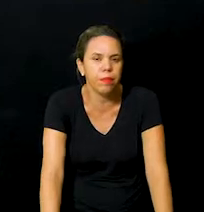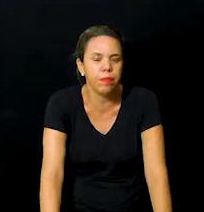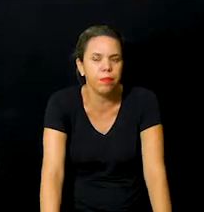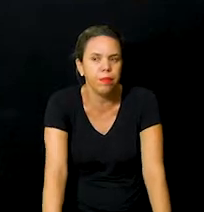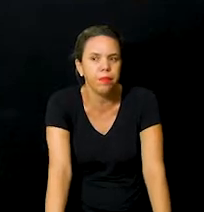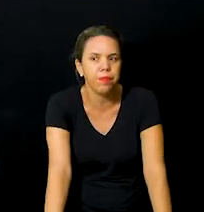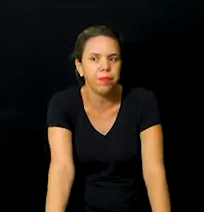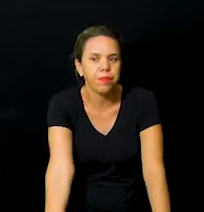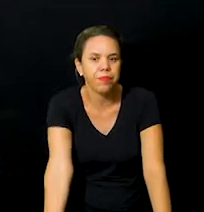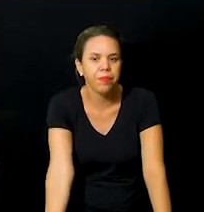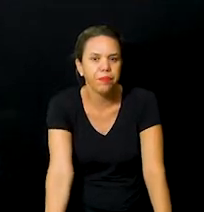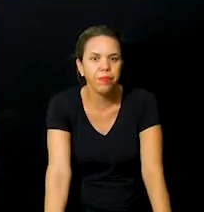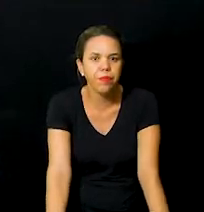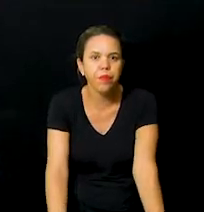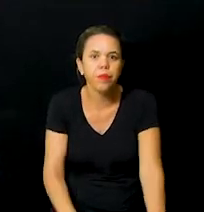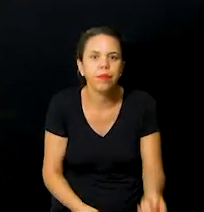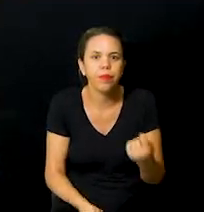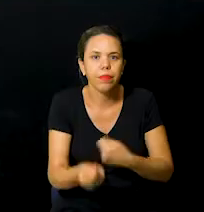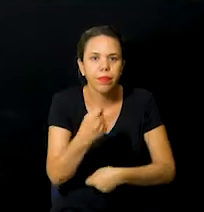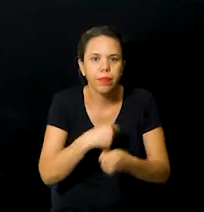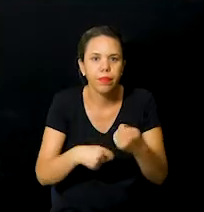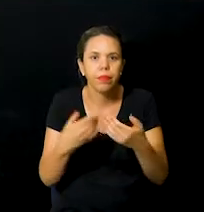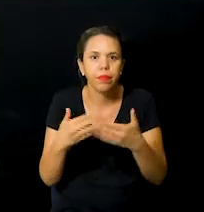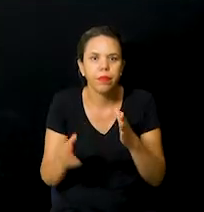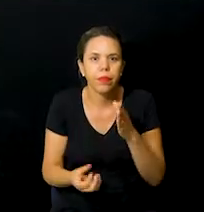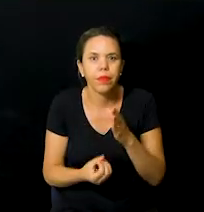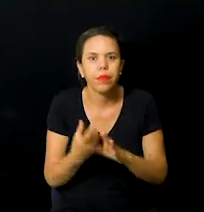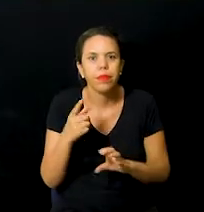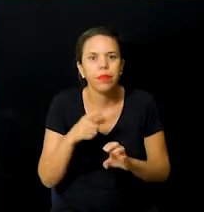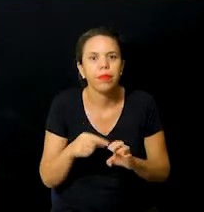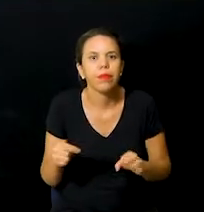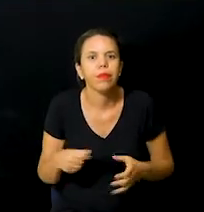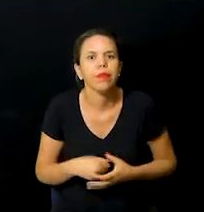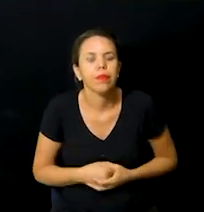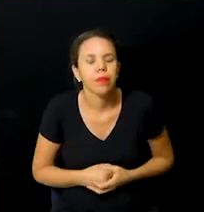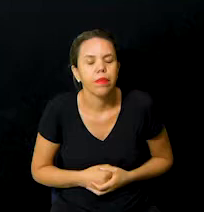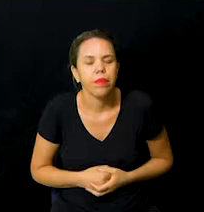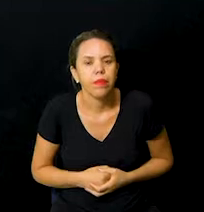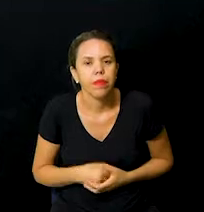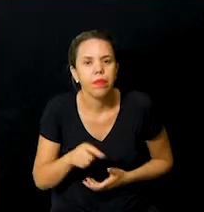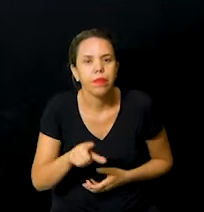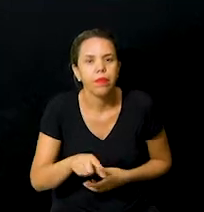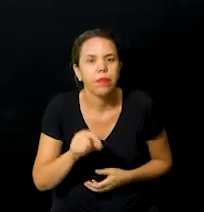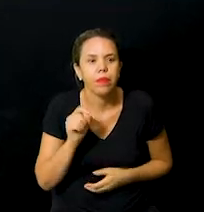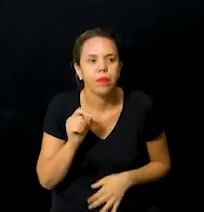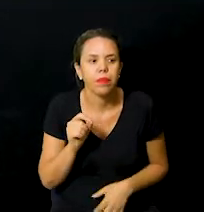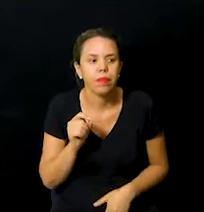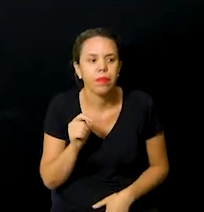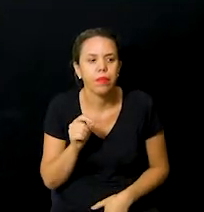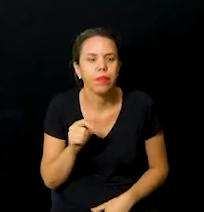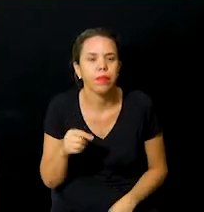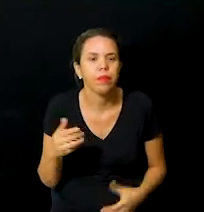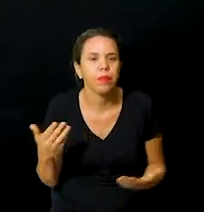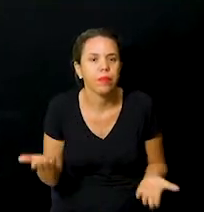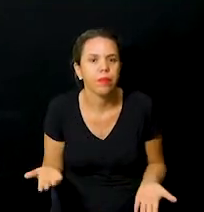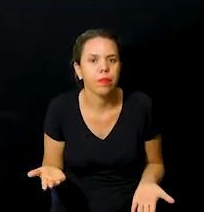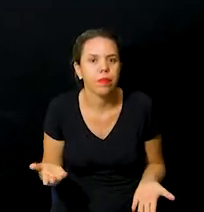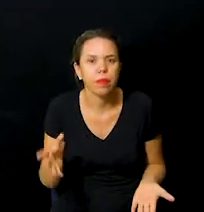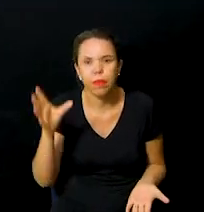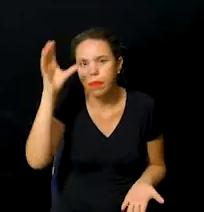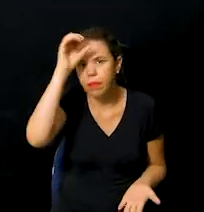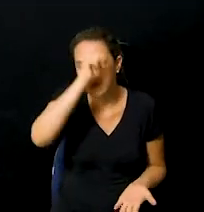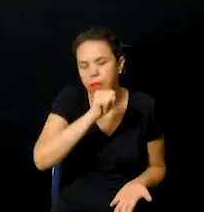partir para um negócio, partir para o empreendedorismo, essa escolha, e aí?